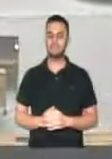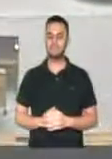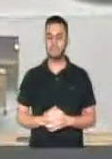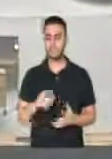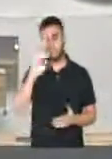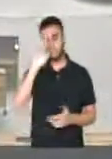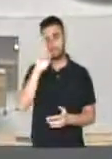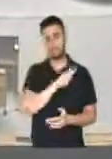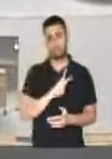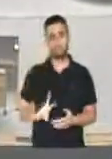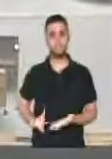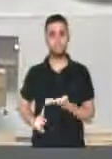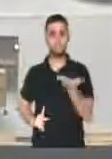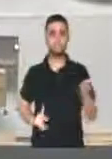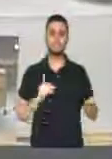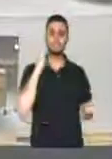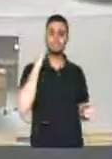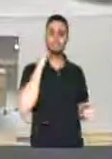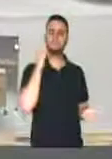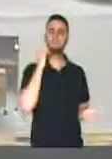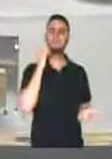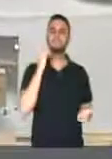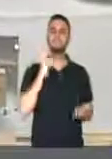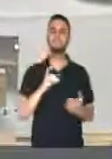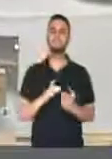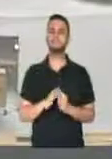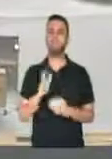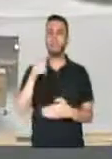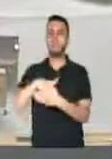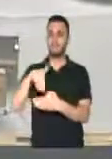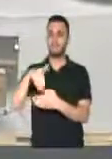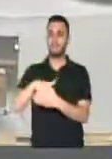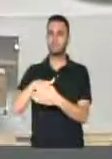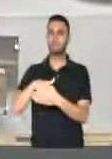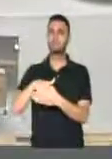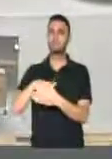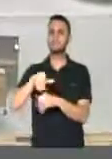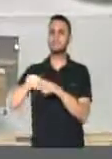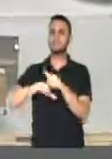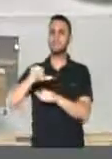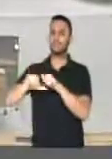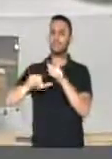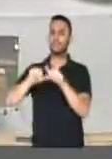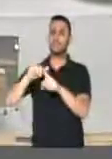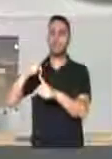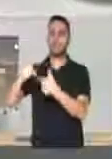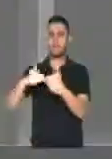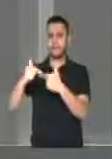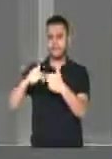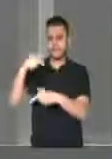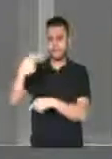Senhor presidente, senhores e senhoras deputados, a votação da reforma trabalhista no